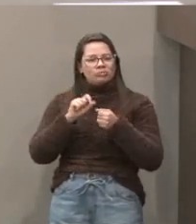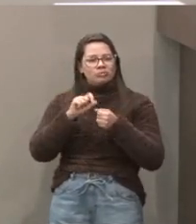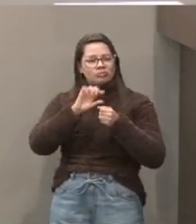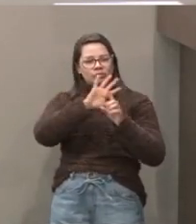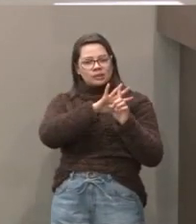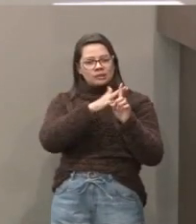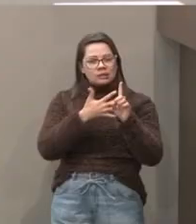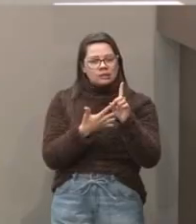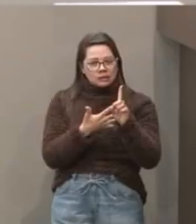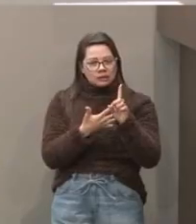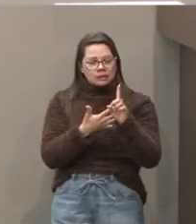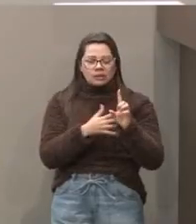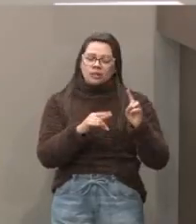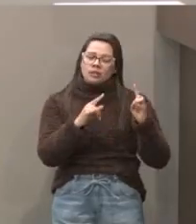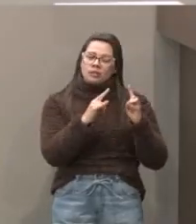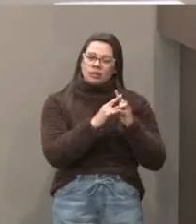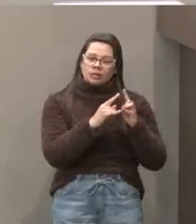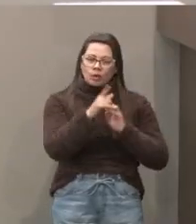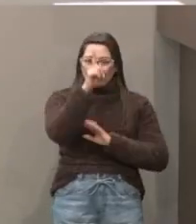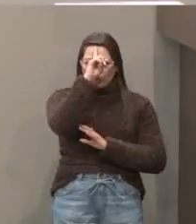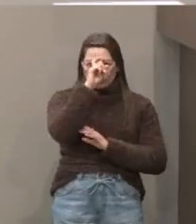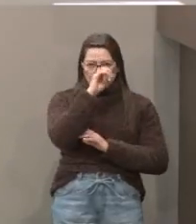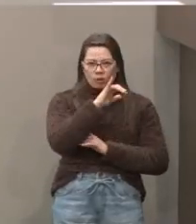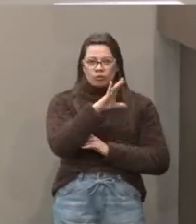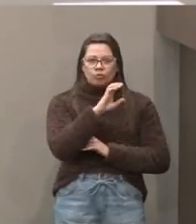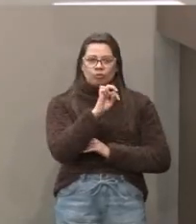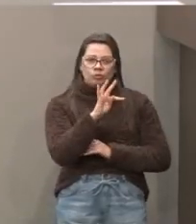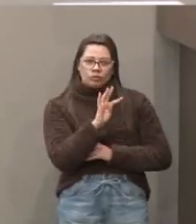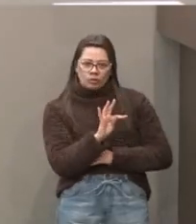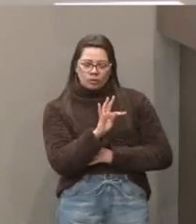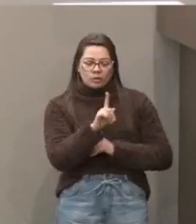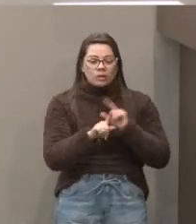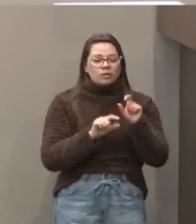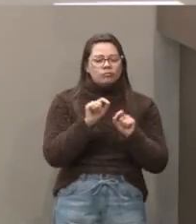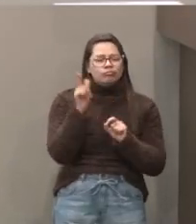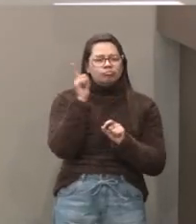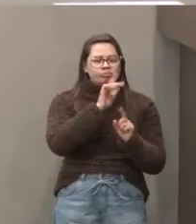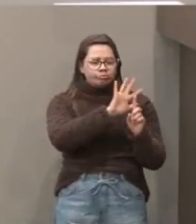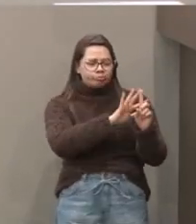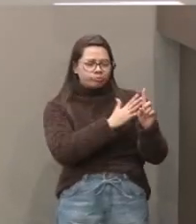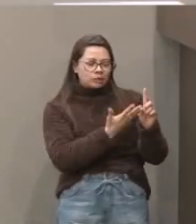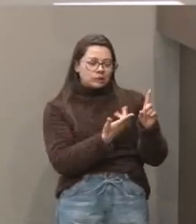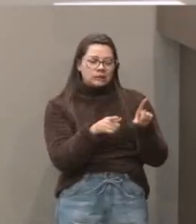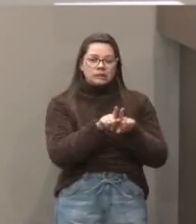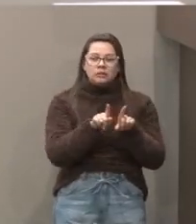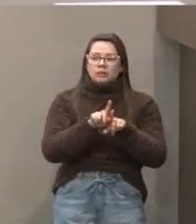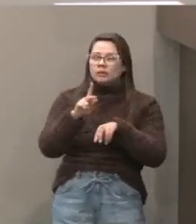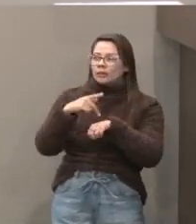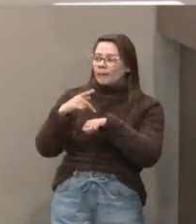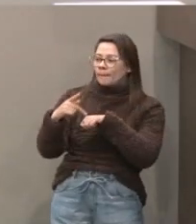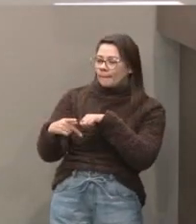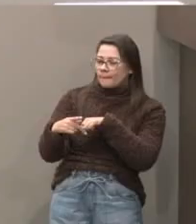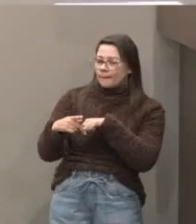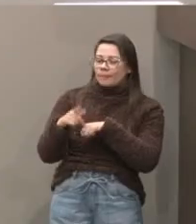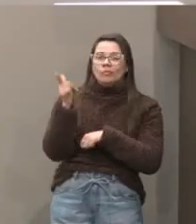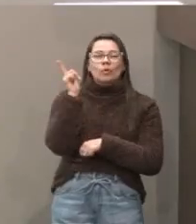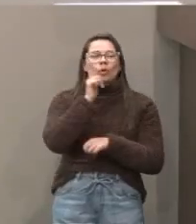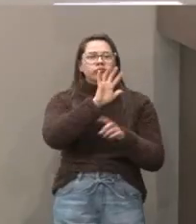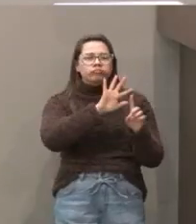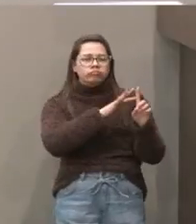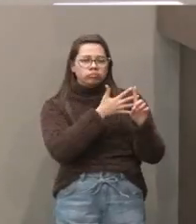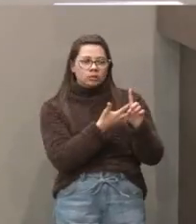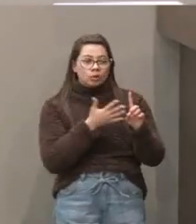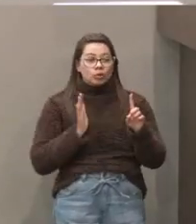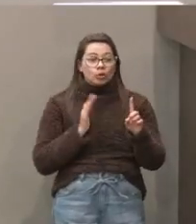essa homenagem ao IOT. Porque homenagear o IOT é homenagear também Passo Fundo, é homenagear a